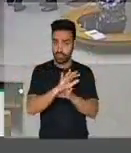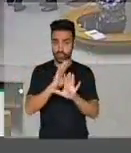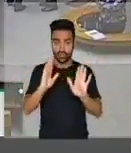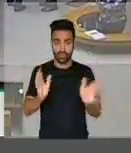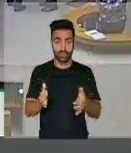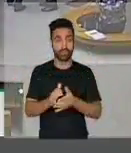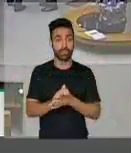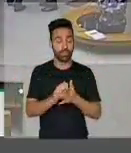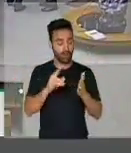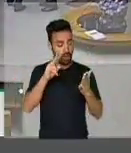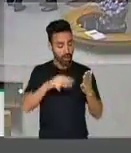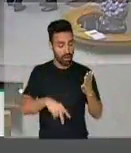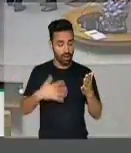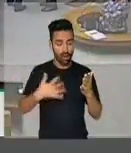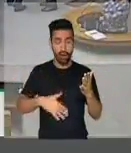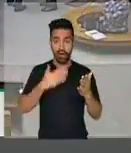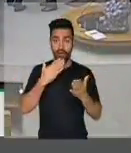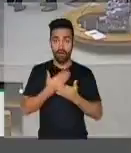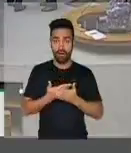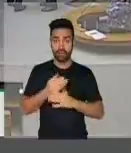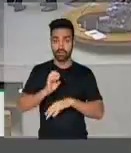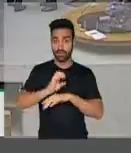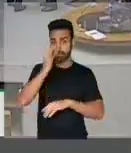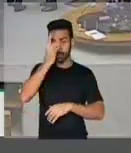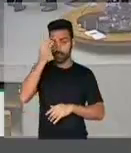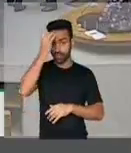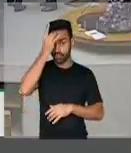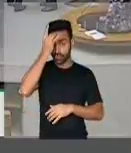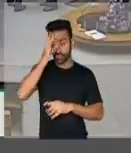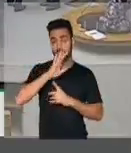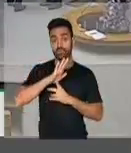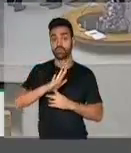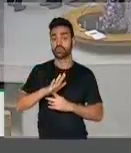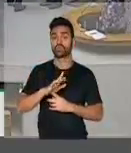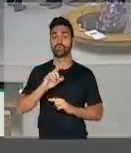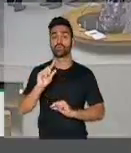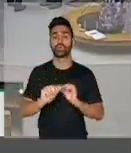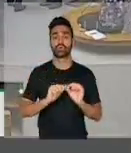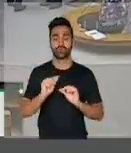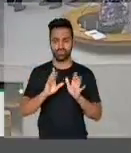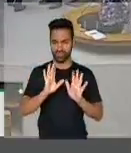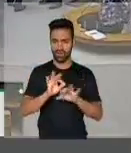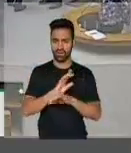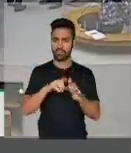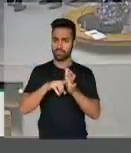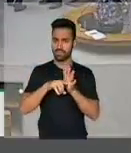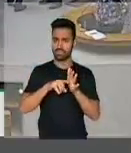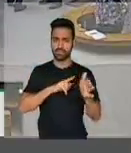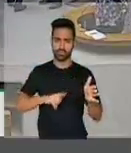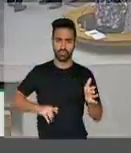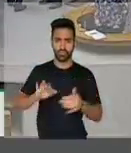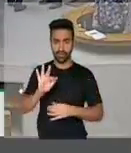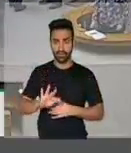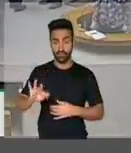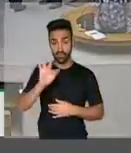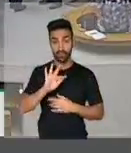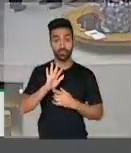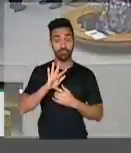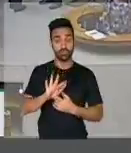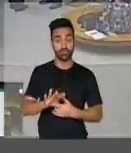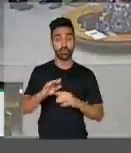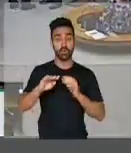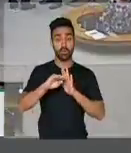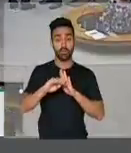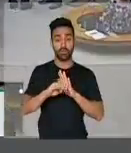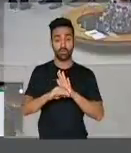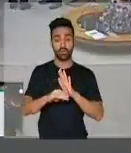atenção pelos números. O Estado do Espírito Santo foi citado e o levantamento do governo federal cita explicitamente o